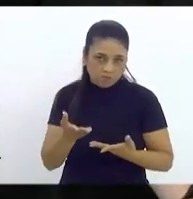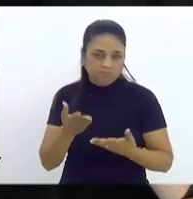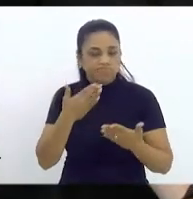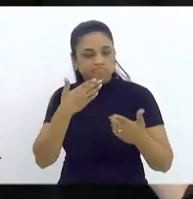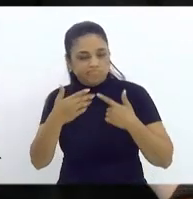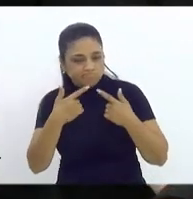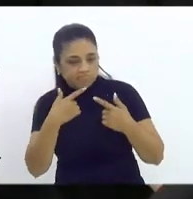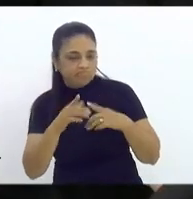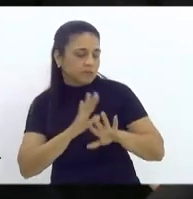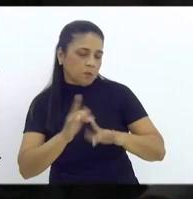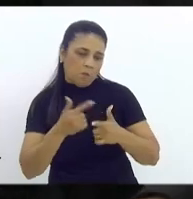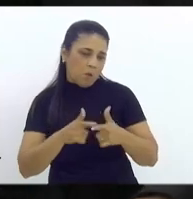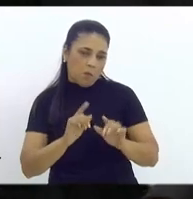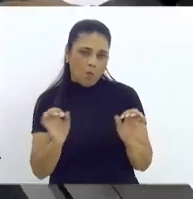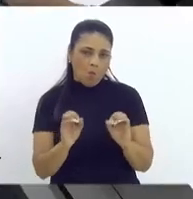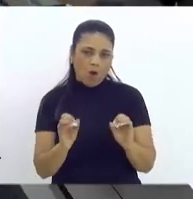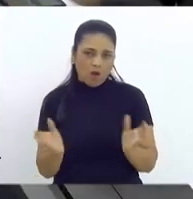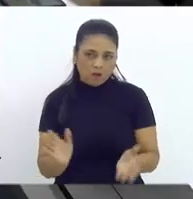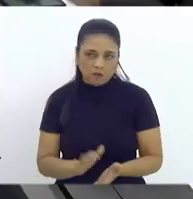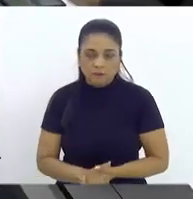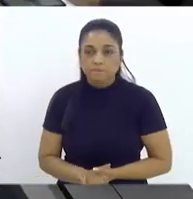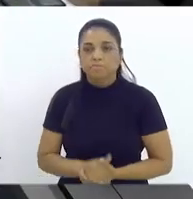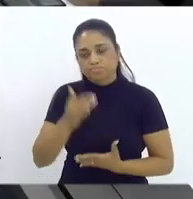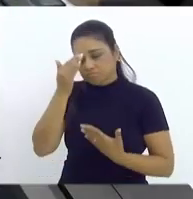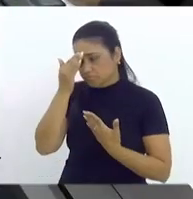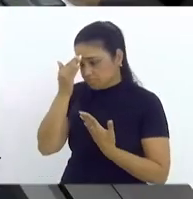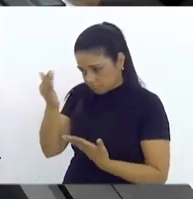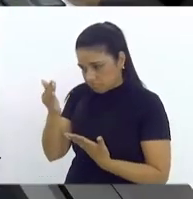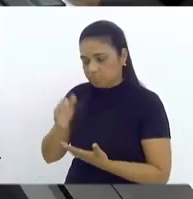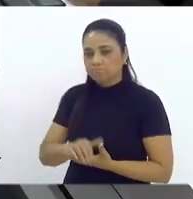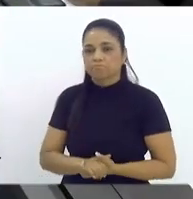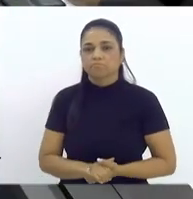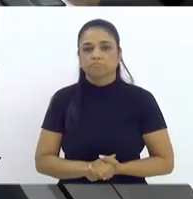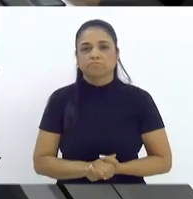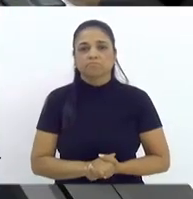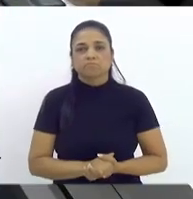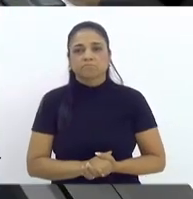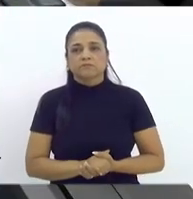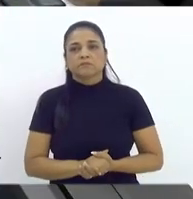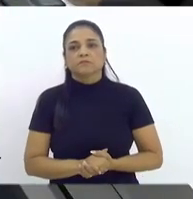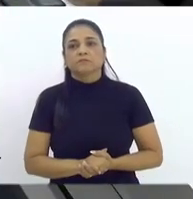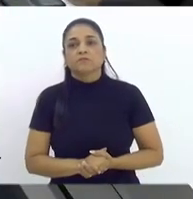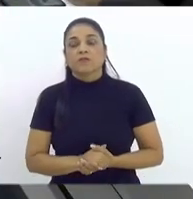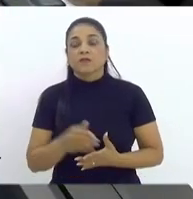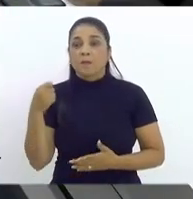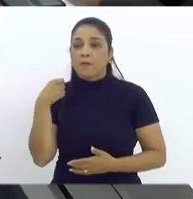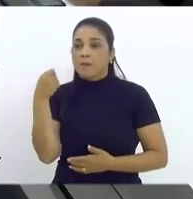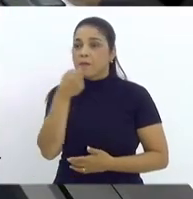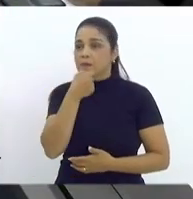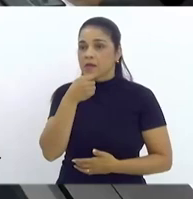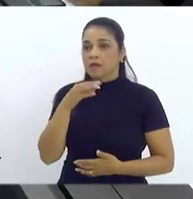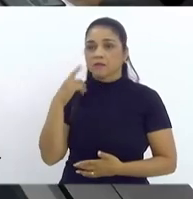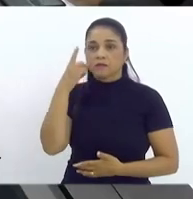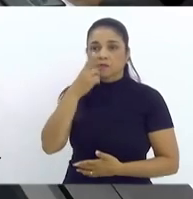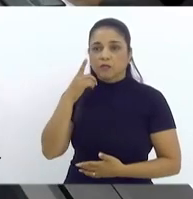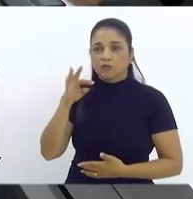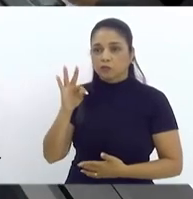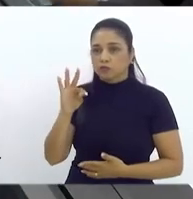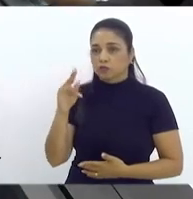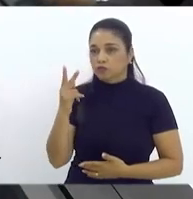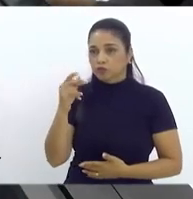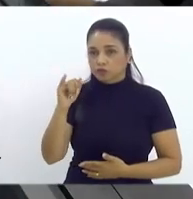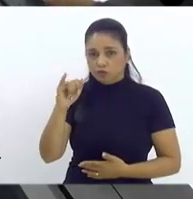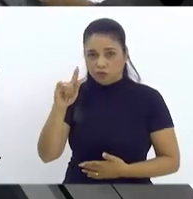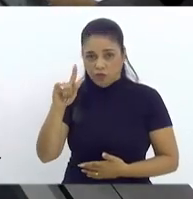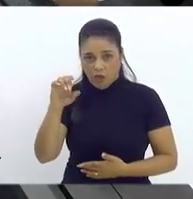sem nenhum problema. Obrigado. Passar a palavra ao deputado Thiago Rangel. Além de